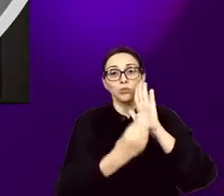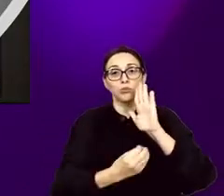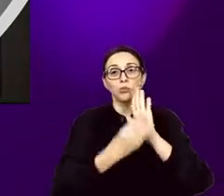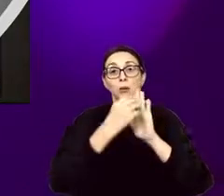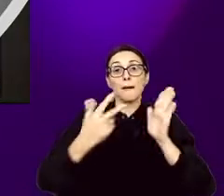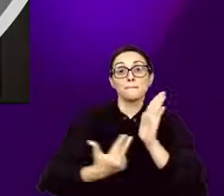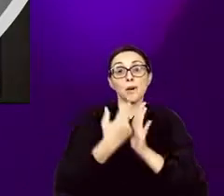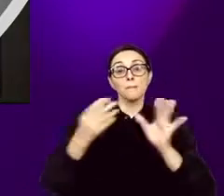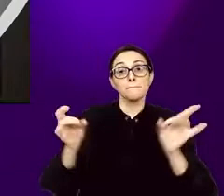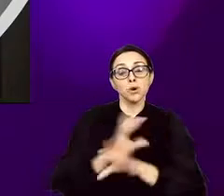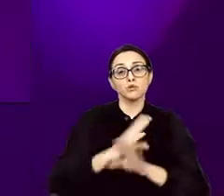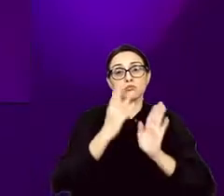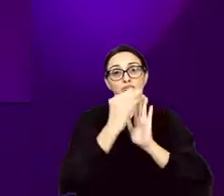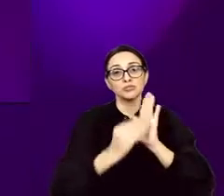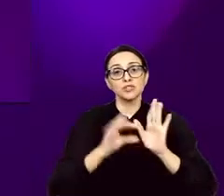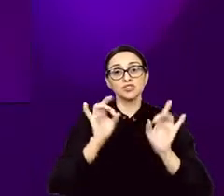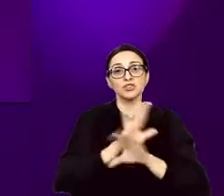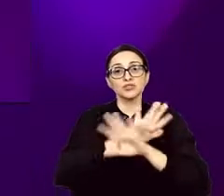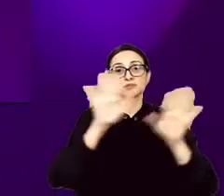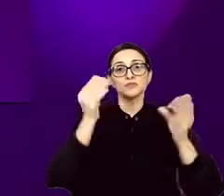pós-operatório. Acho que era isso. Muito obrigado.